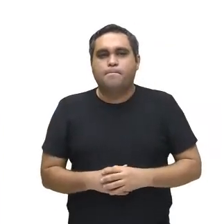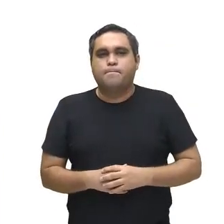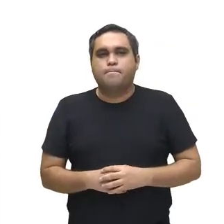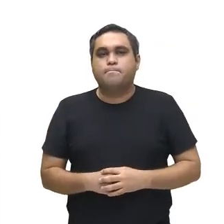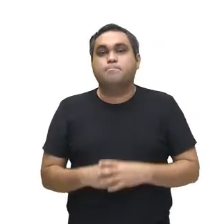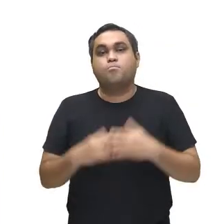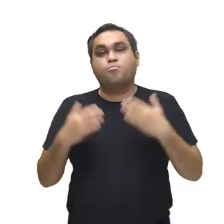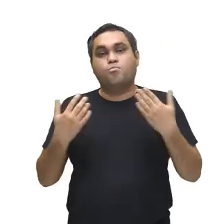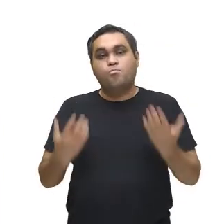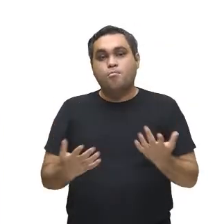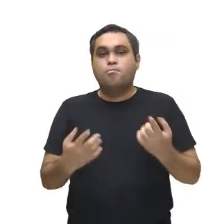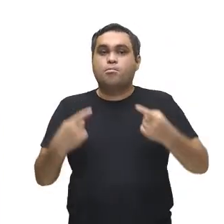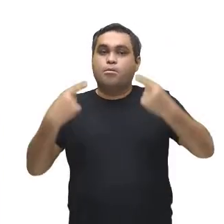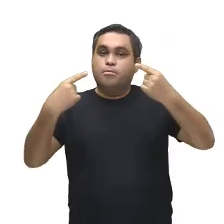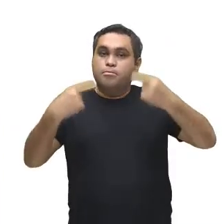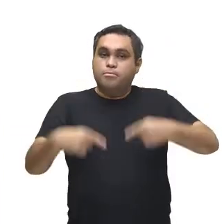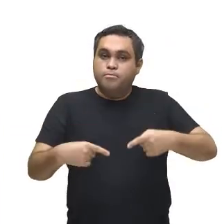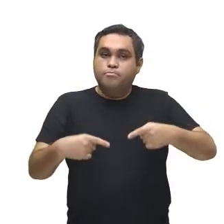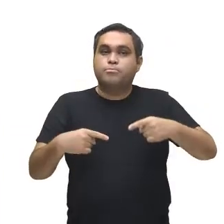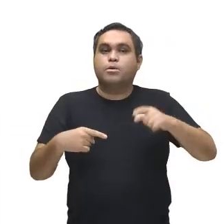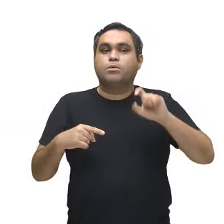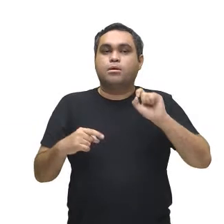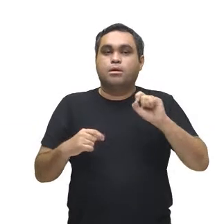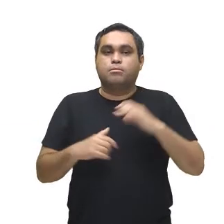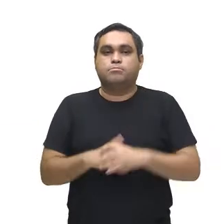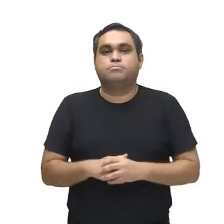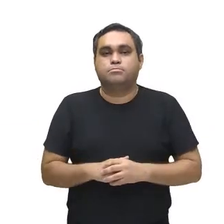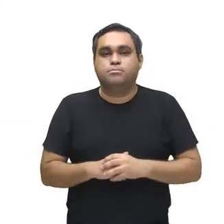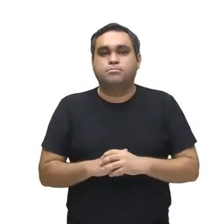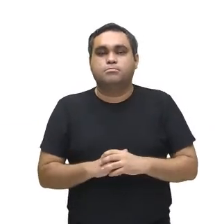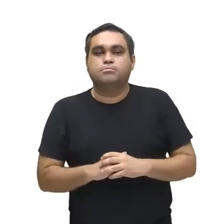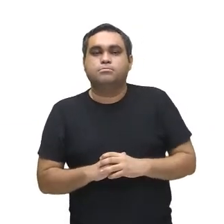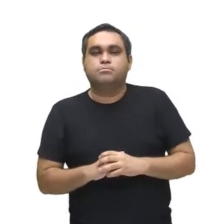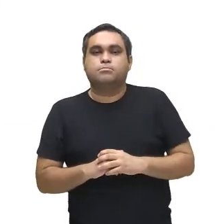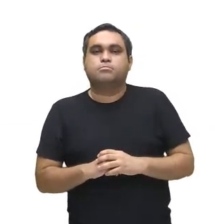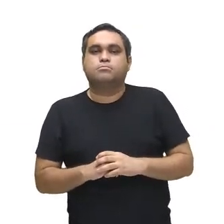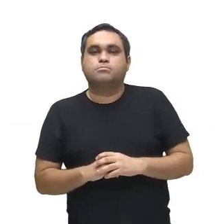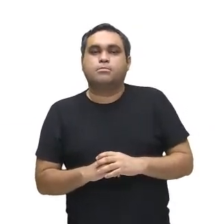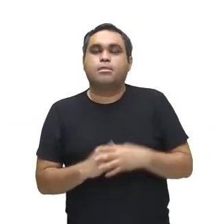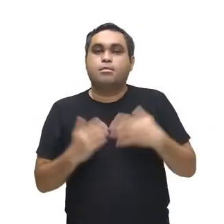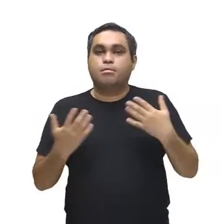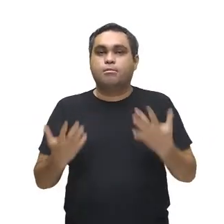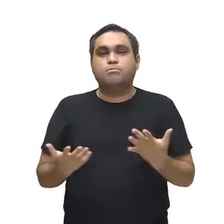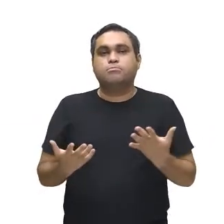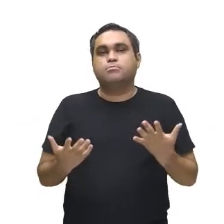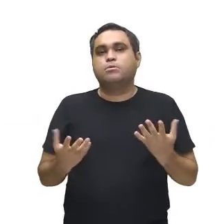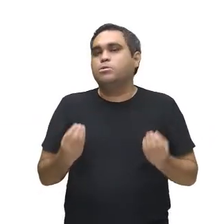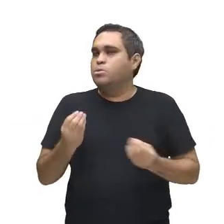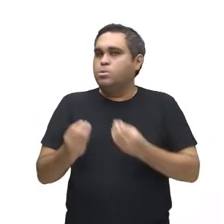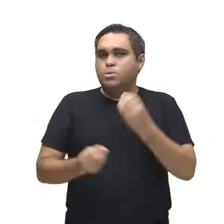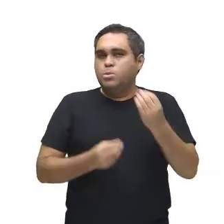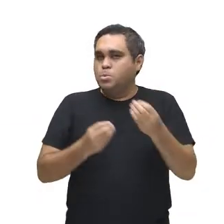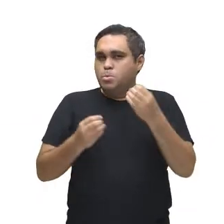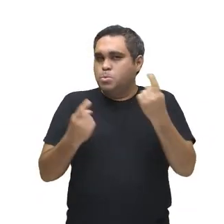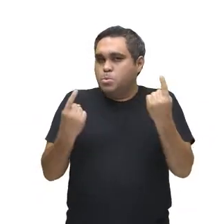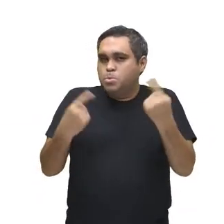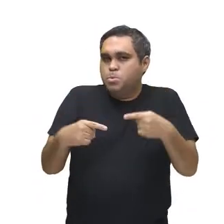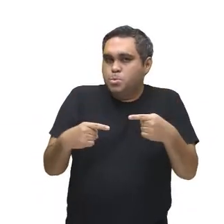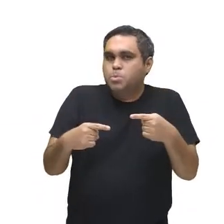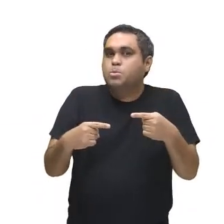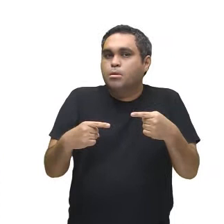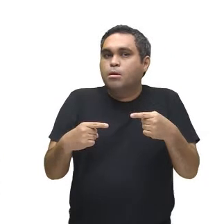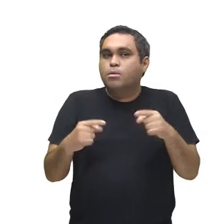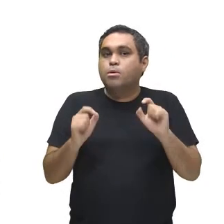Construção das rivalidades imperialistas. A primeira questão que faz a gente entender de onde vem essa rivalidade é justamente